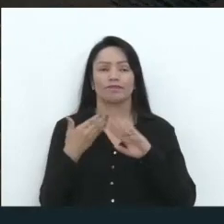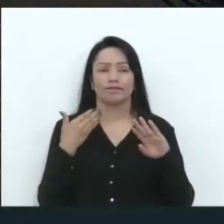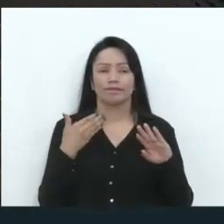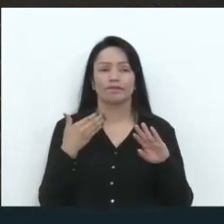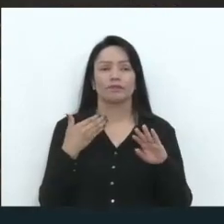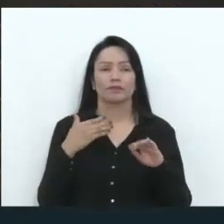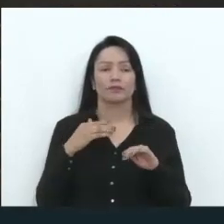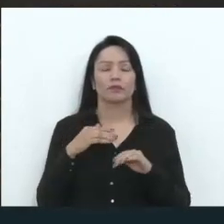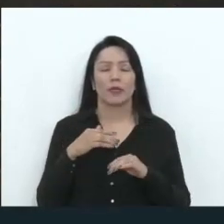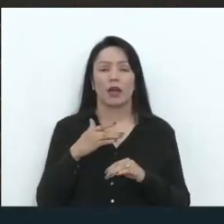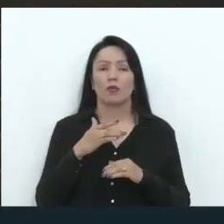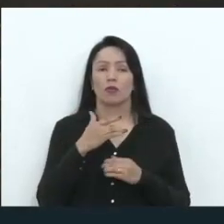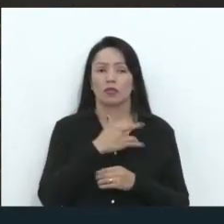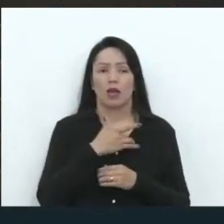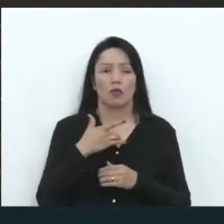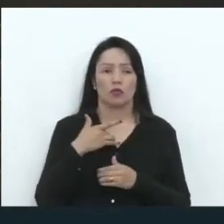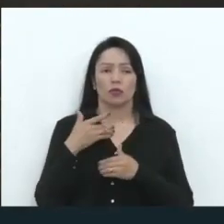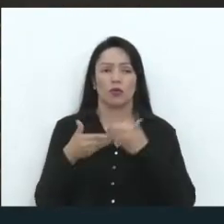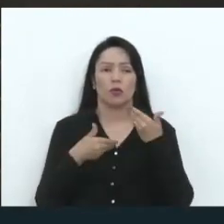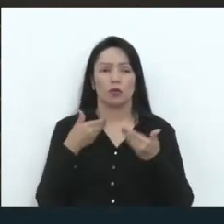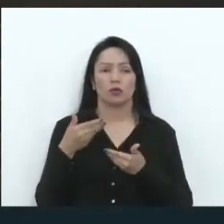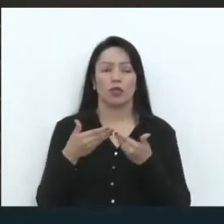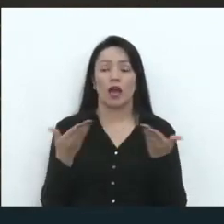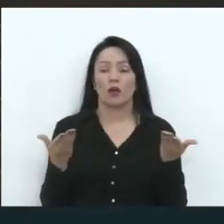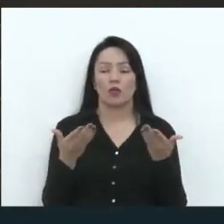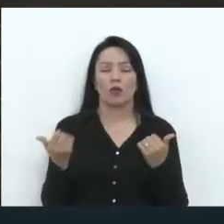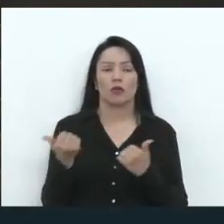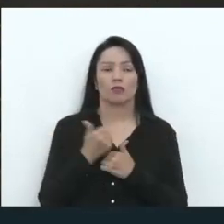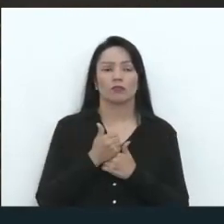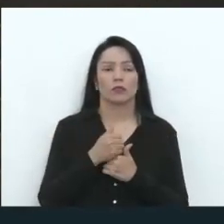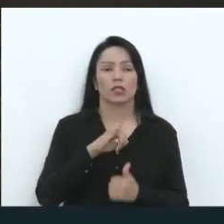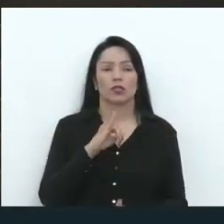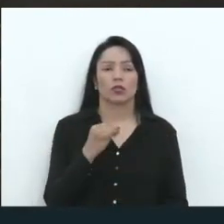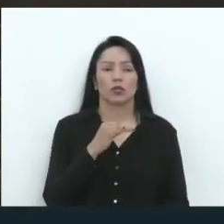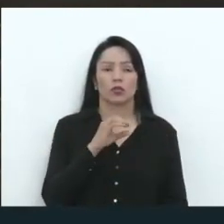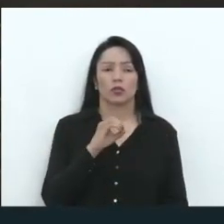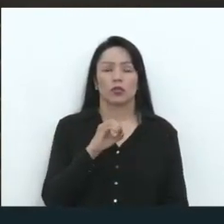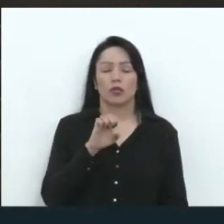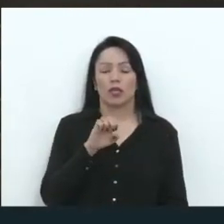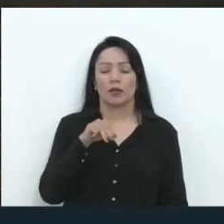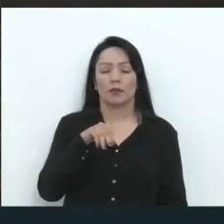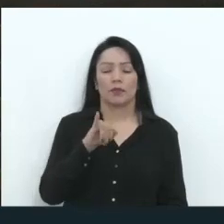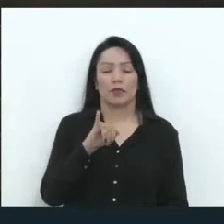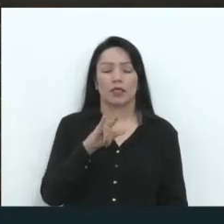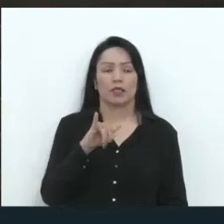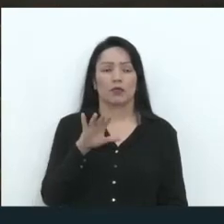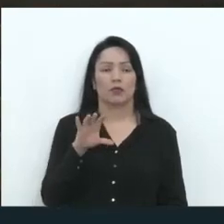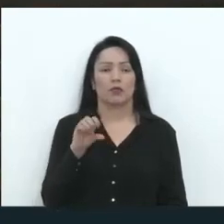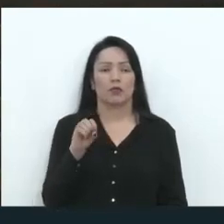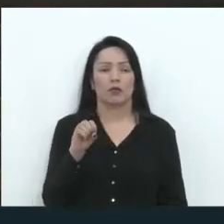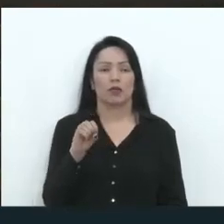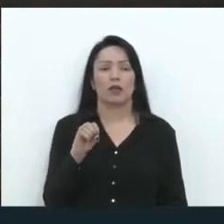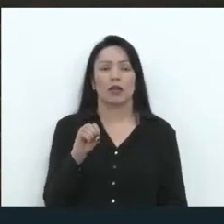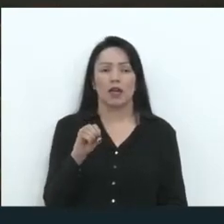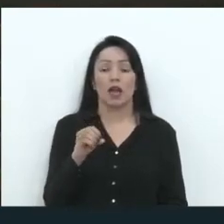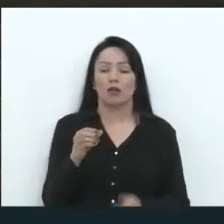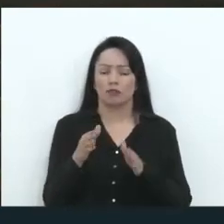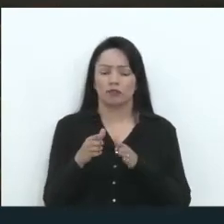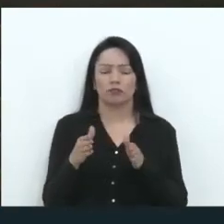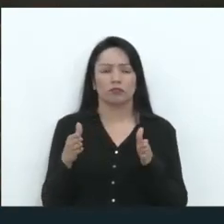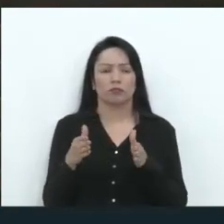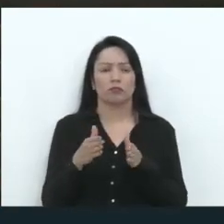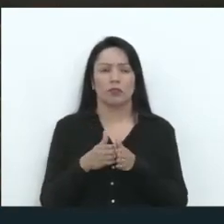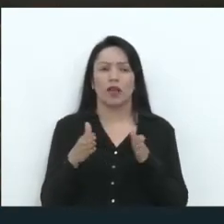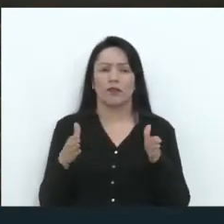E o então vereador João Emílio assume em seu lugar. É bem verdade, João Emílio, que é um período curto de